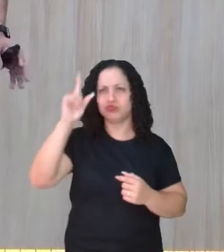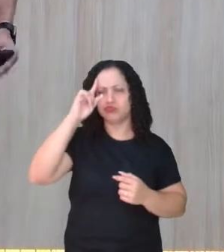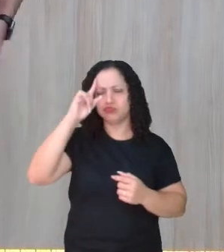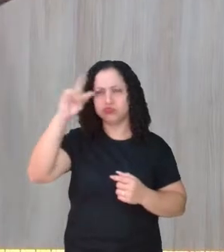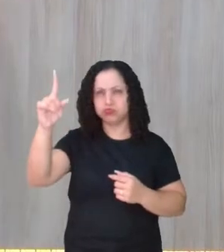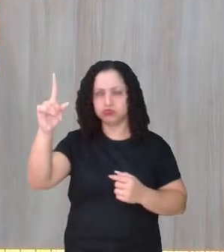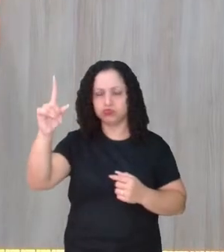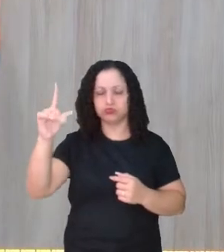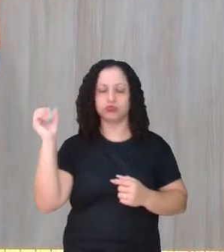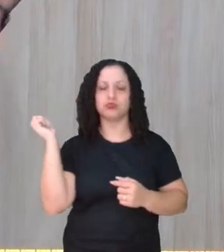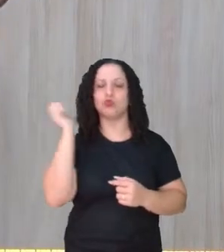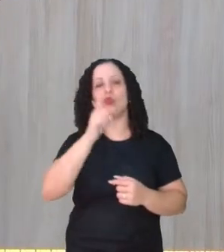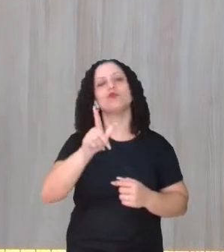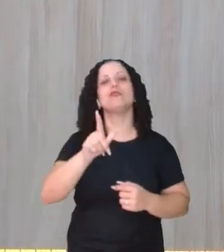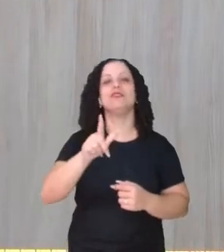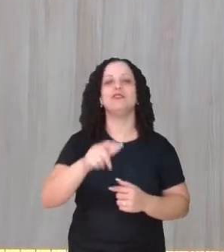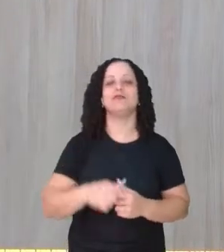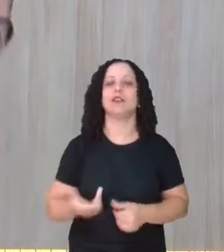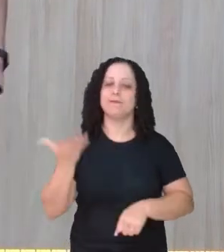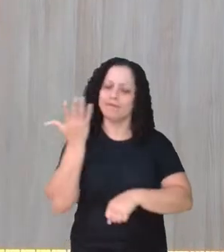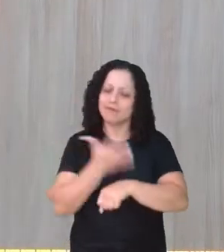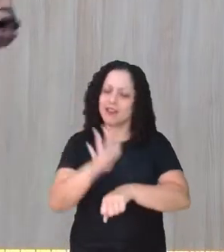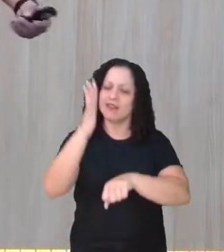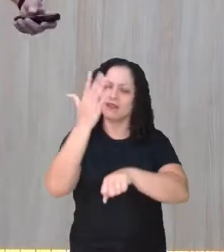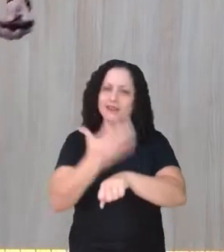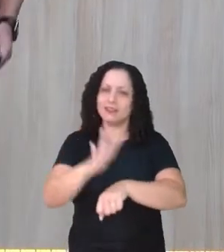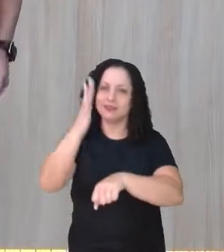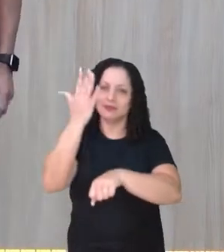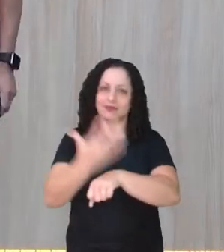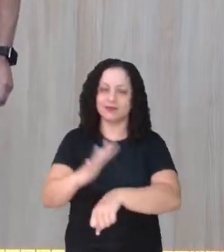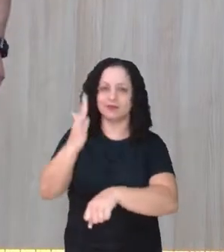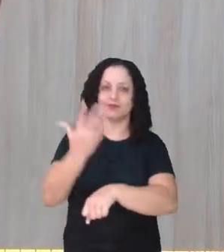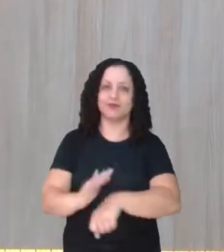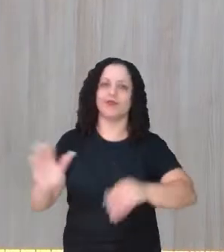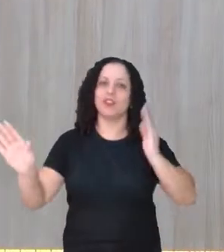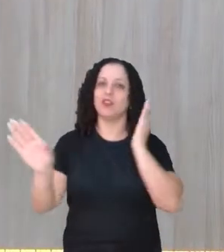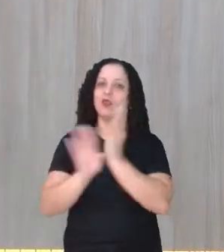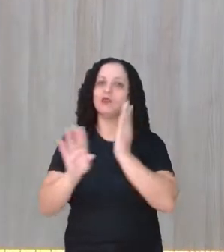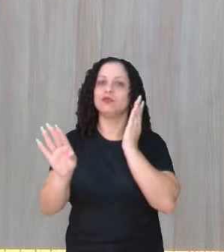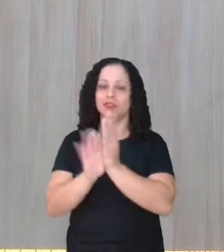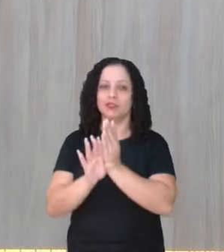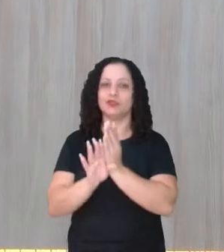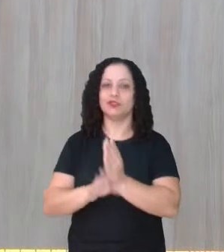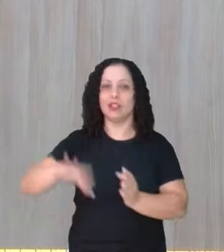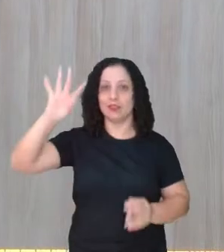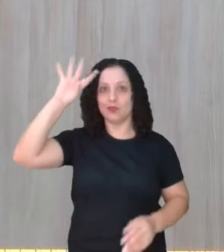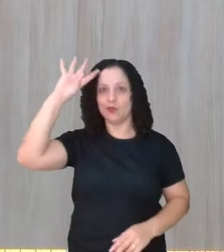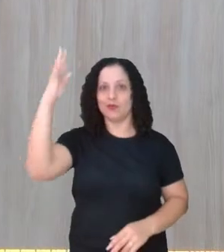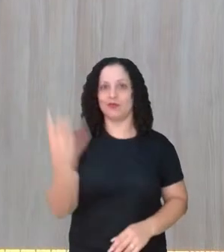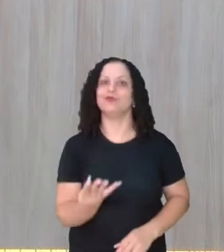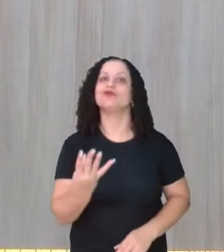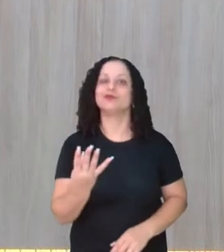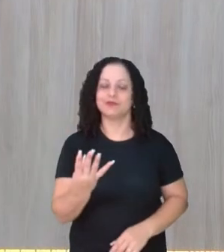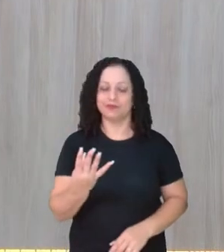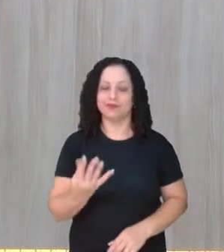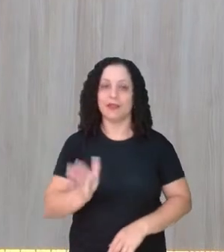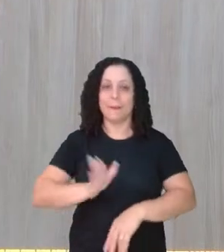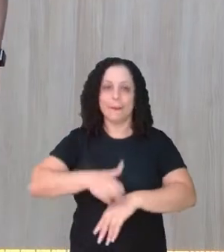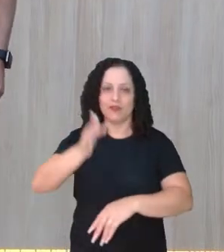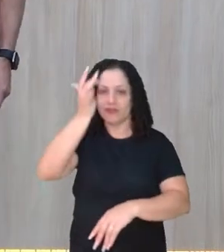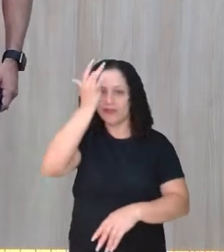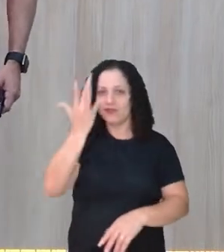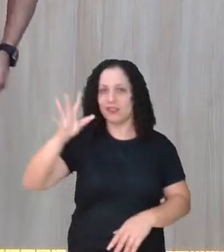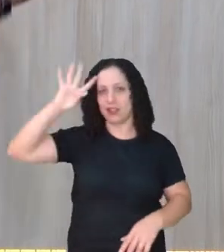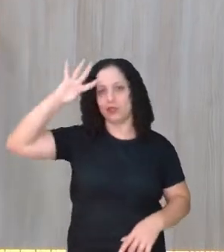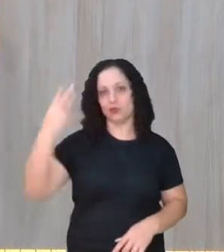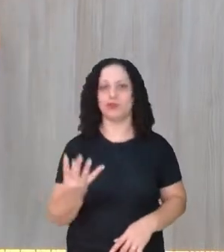certo? Então, conforme você vai praticando, você vai encontrando aí essas soluções, tá? Que, claro,